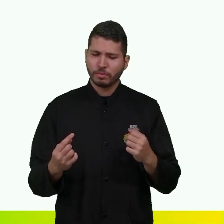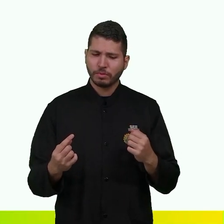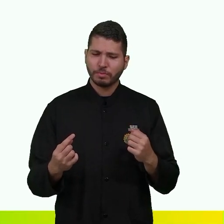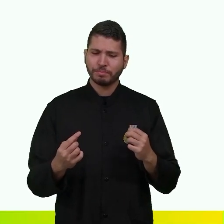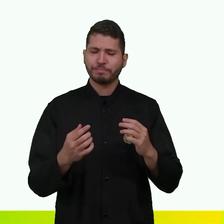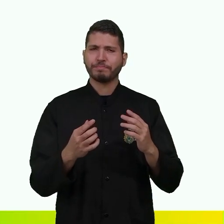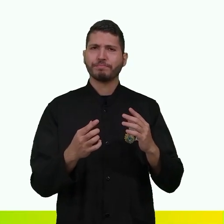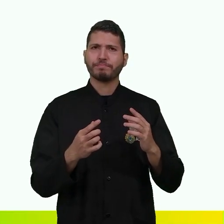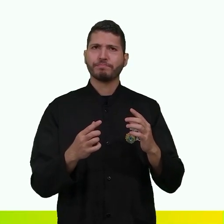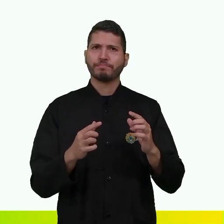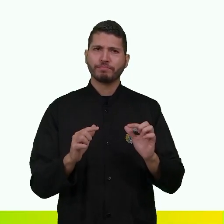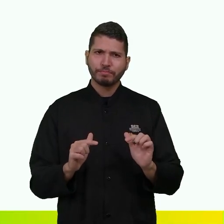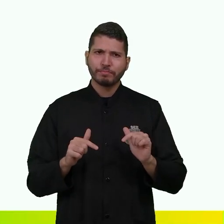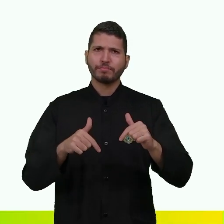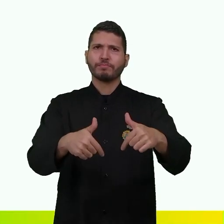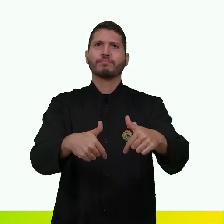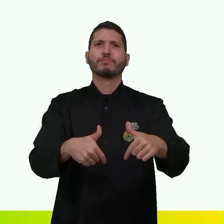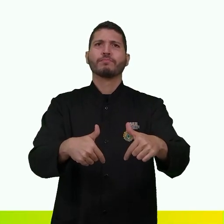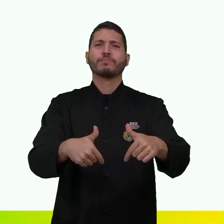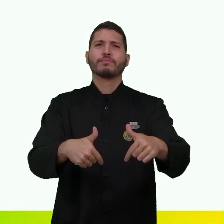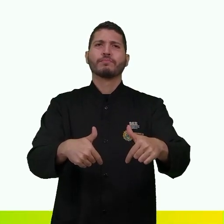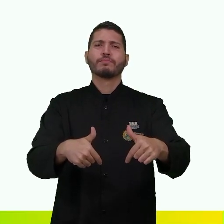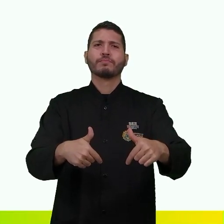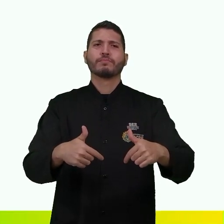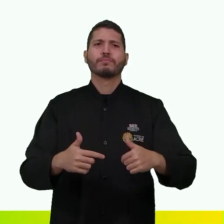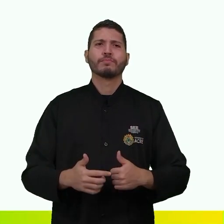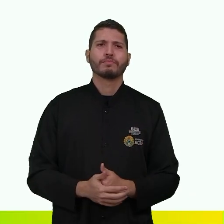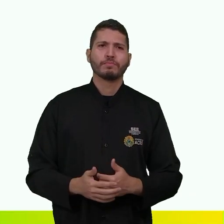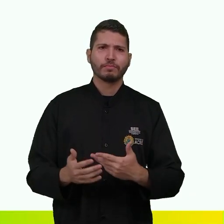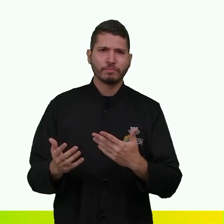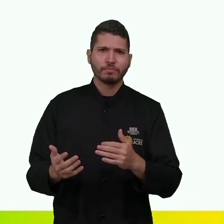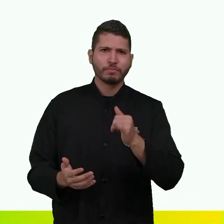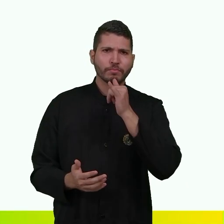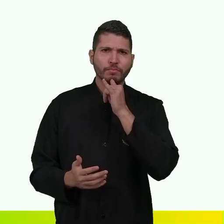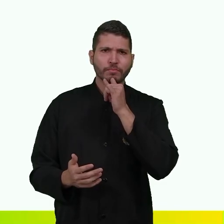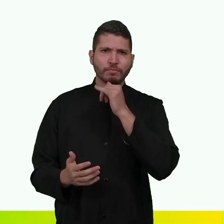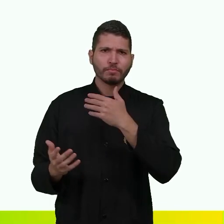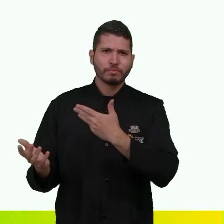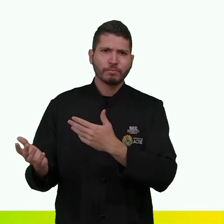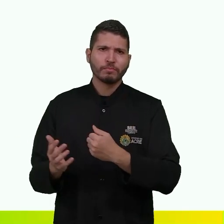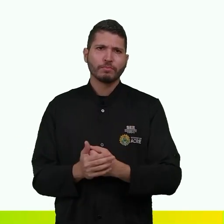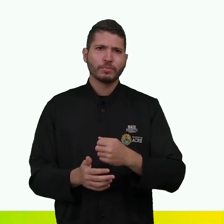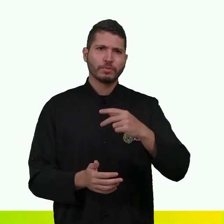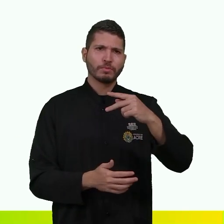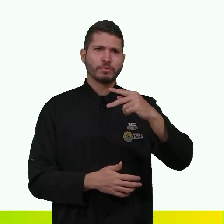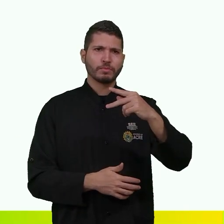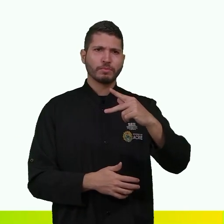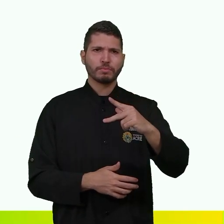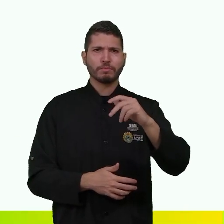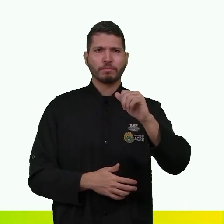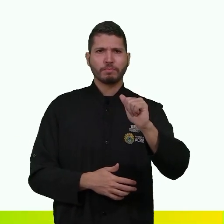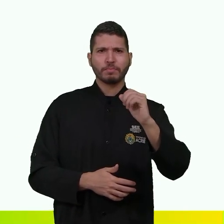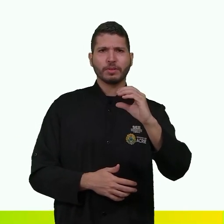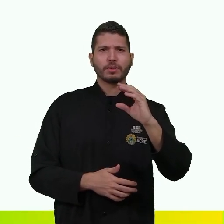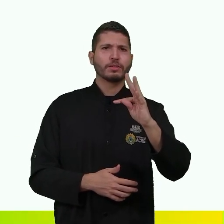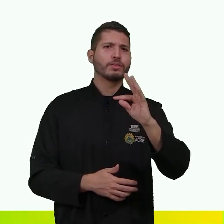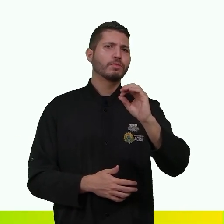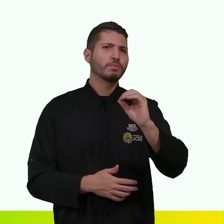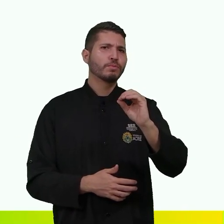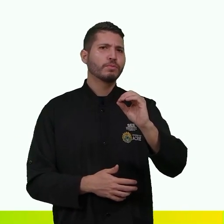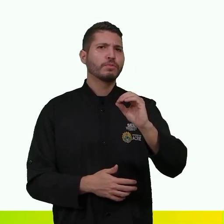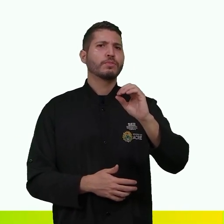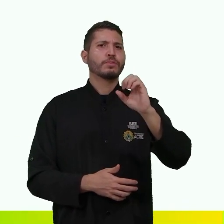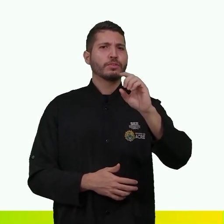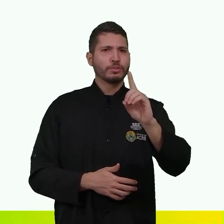ratificou convenções da ONU, Pacto de São José da Costa Rica e convenções da OIT sobre o trabalho forçado